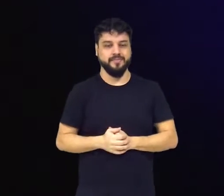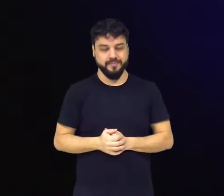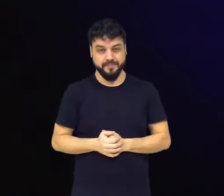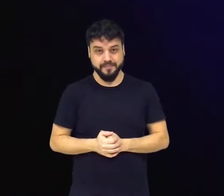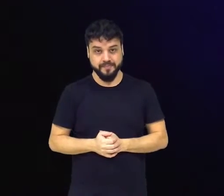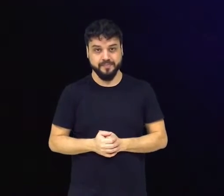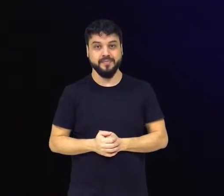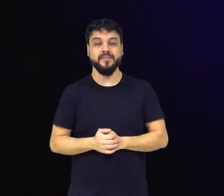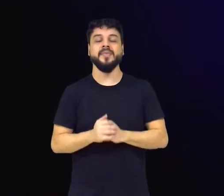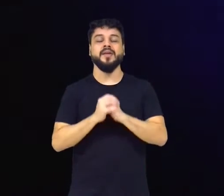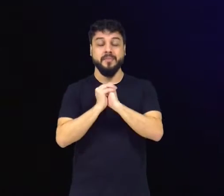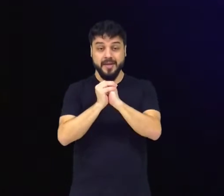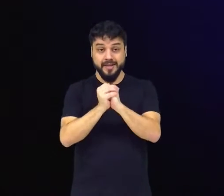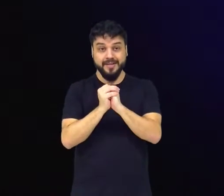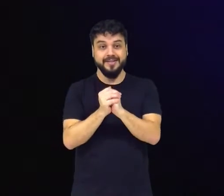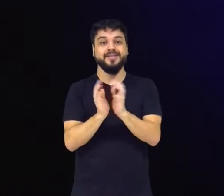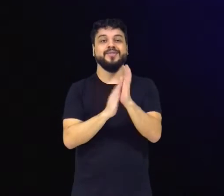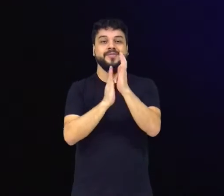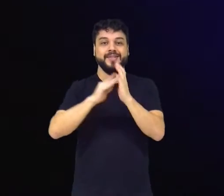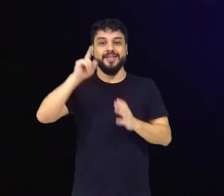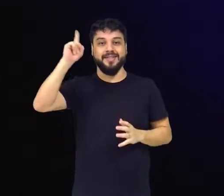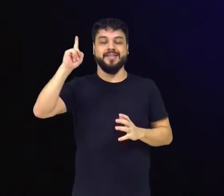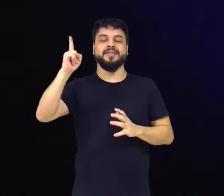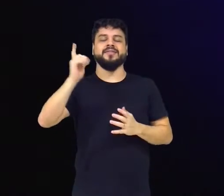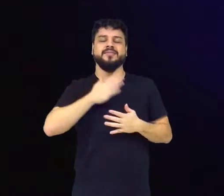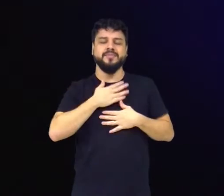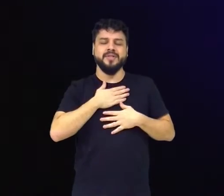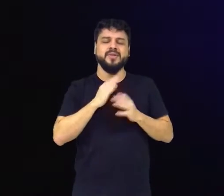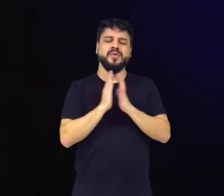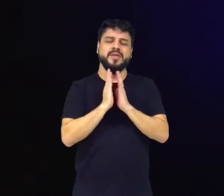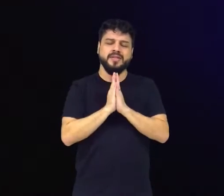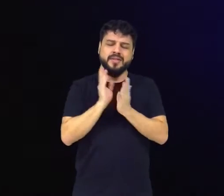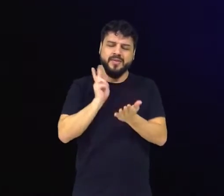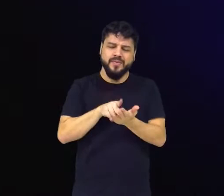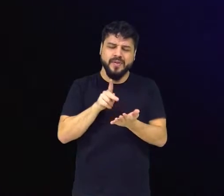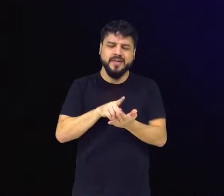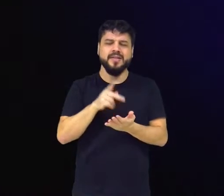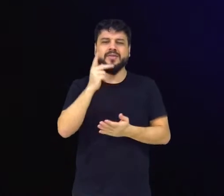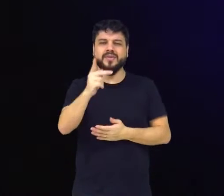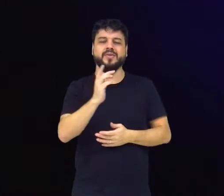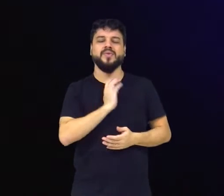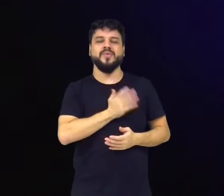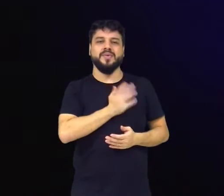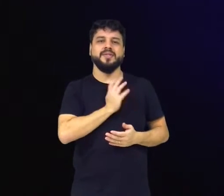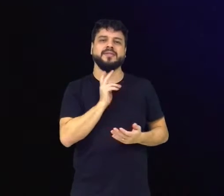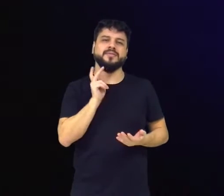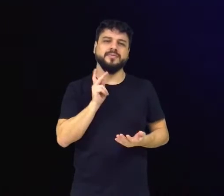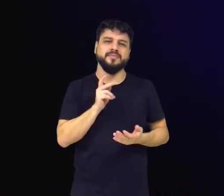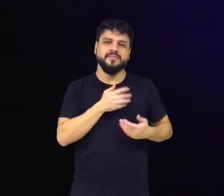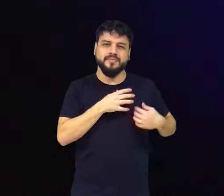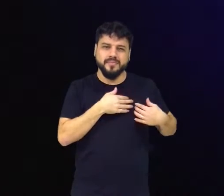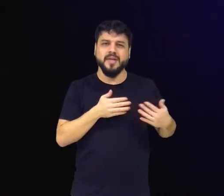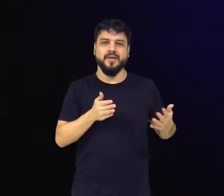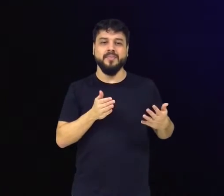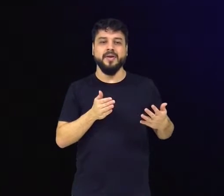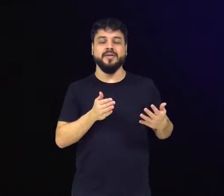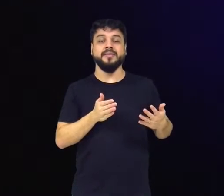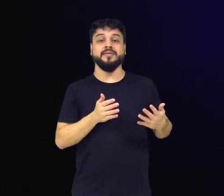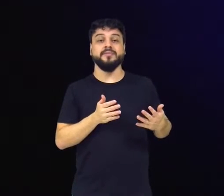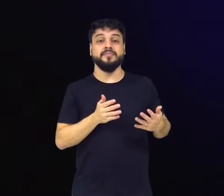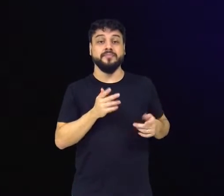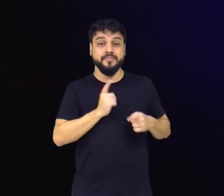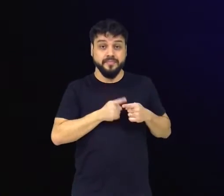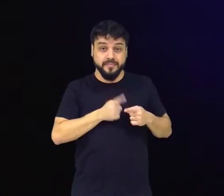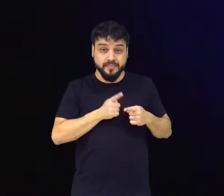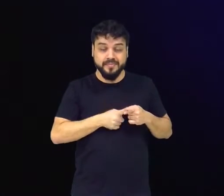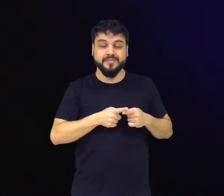Deus por essa leitura. E a minha oração é que verdadeiramente o teu coração esteja aberto para que a palavra de Deus